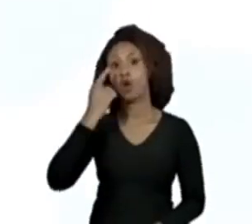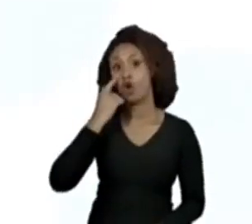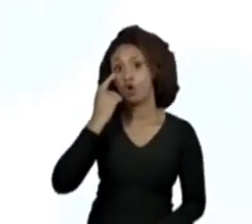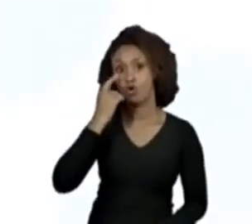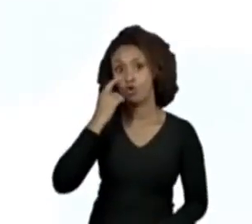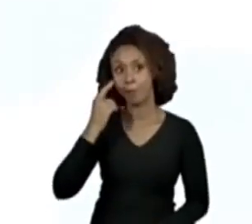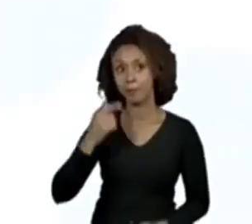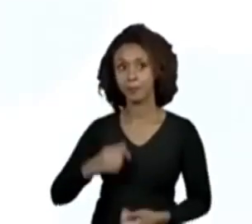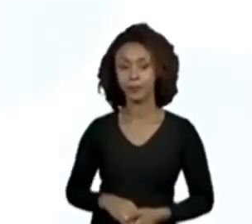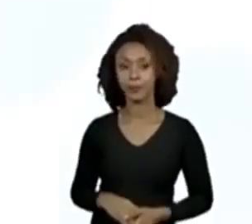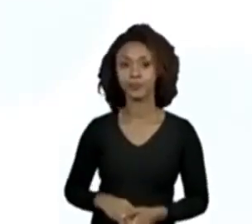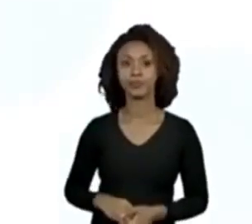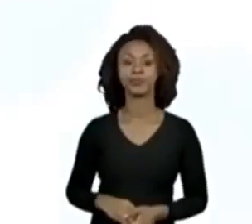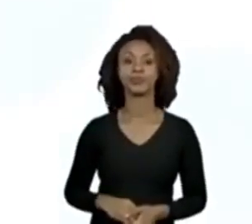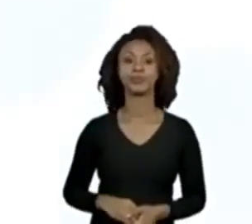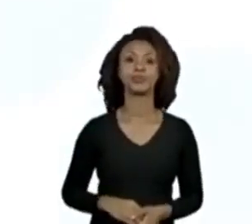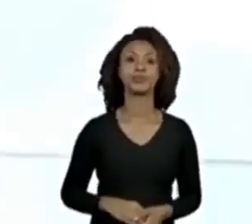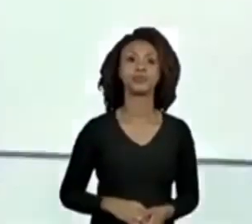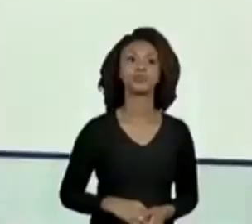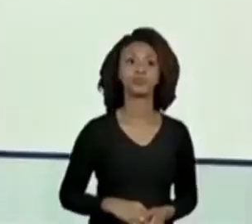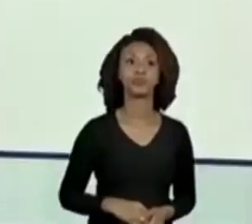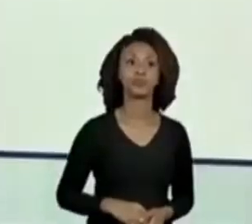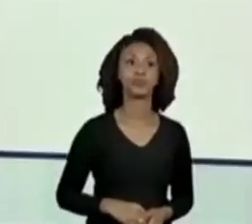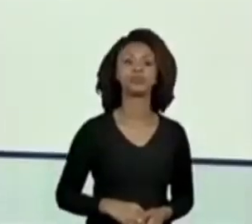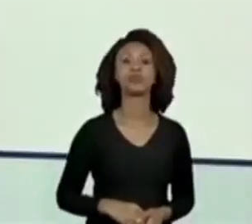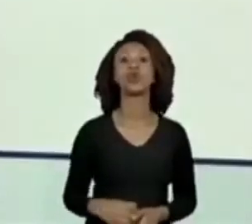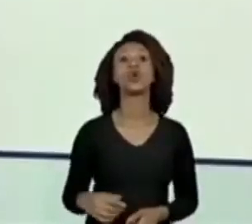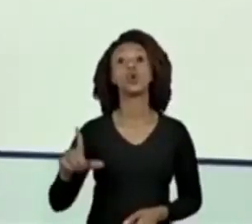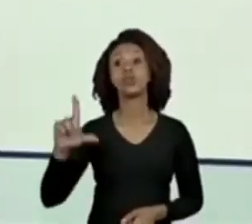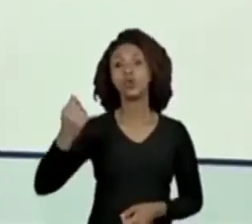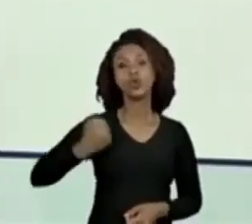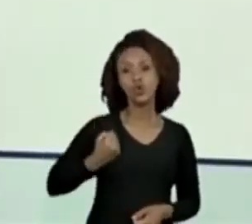2 vezes o número 10 aqui, ó.